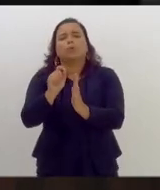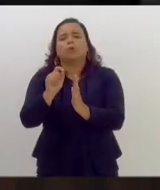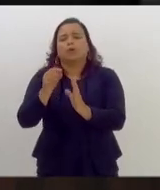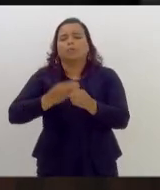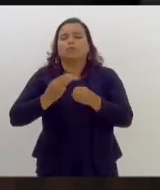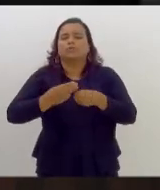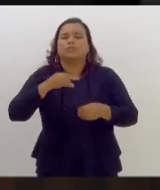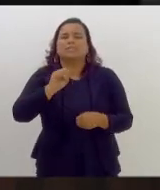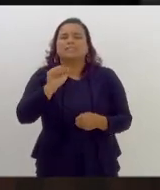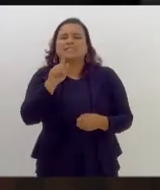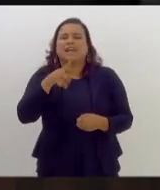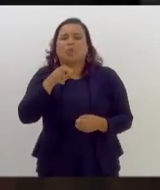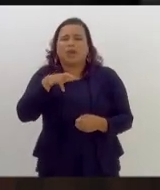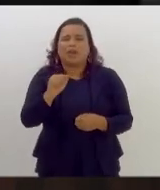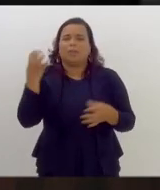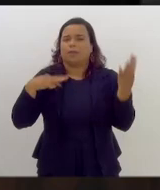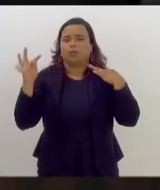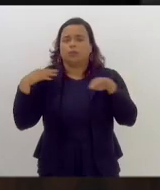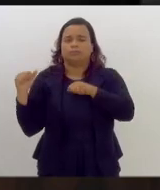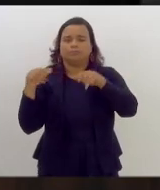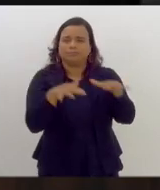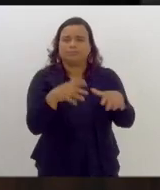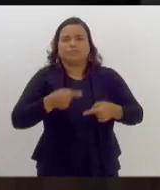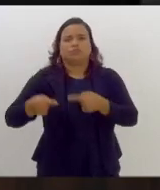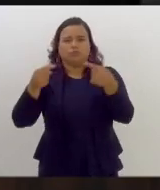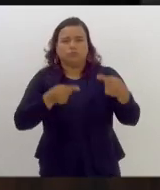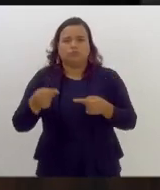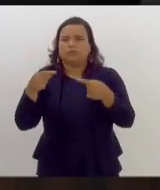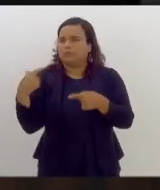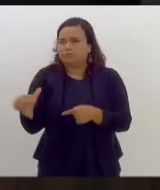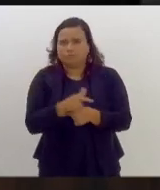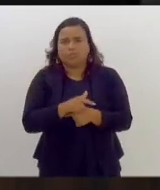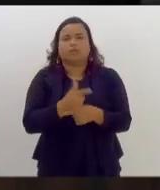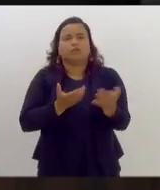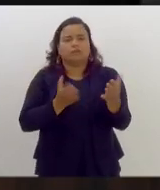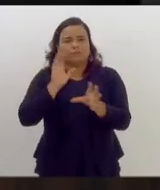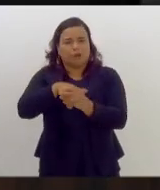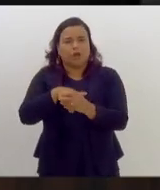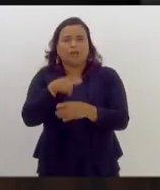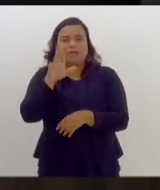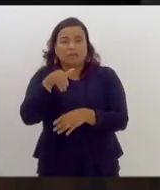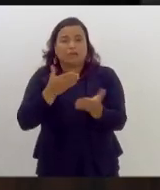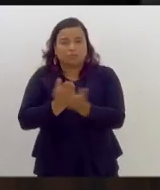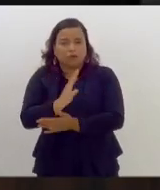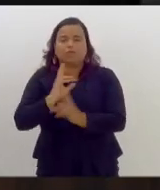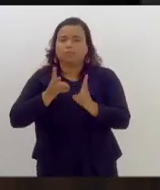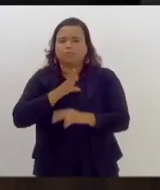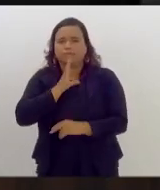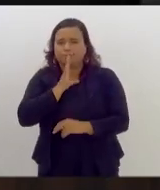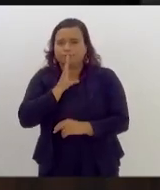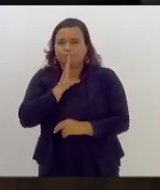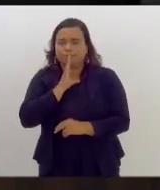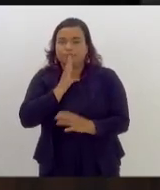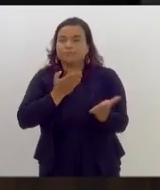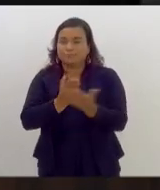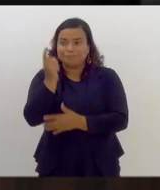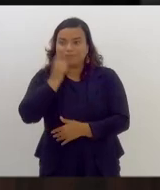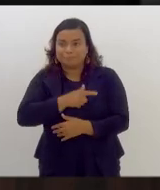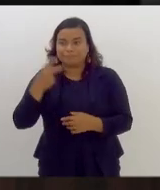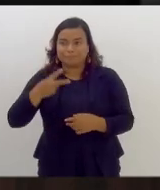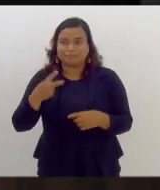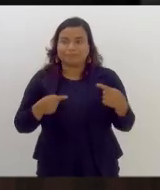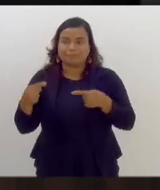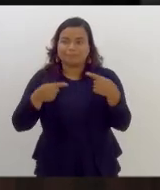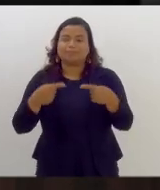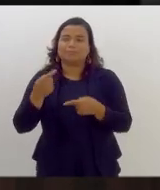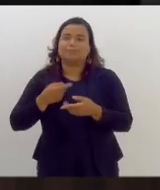discussão. Não havendo que queira discutir, encerrada a discussão, em votação, os senhores que aprovam, permaneça como estão aprovados. Em segunda discussão,